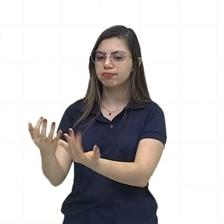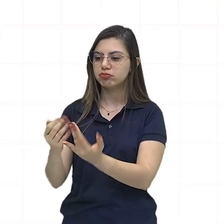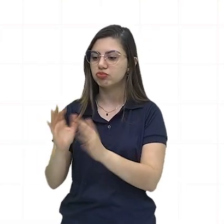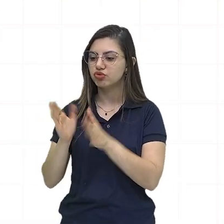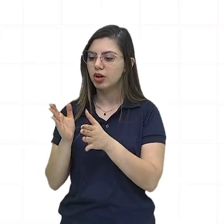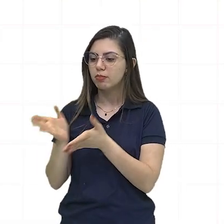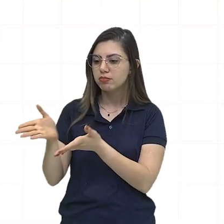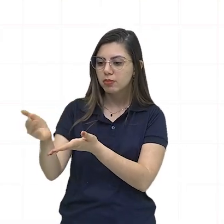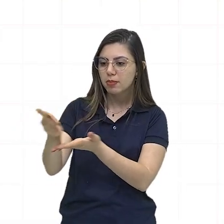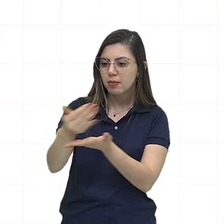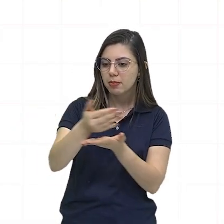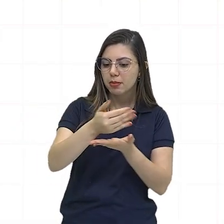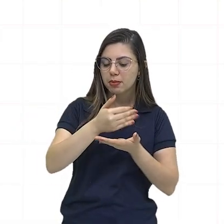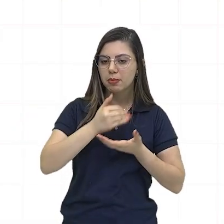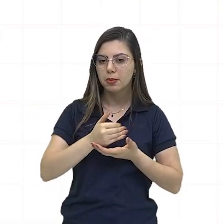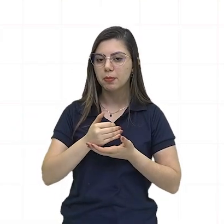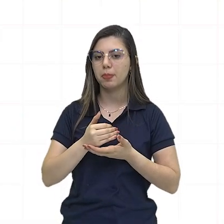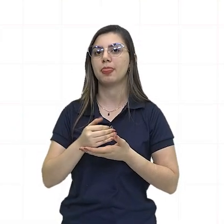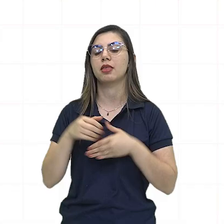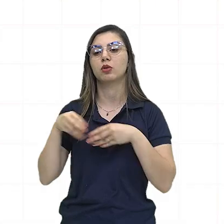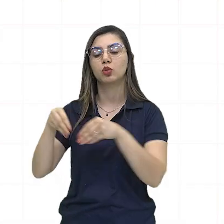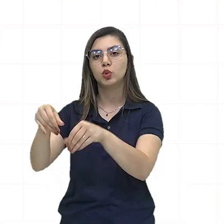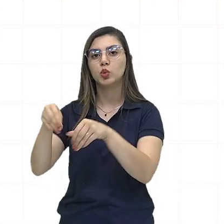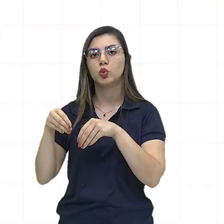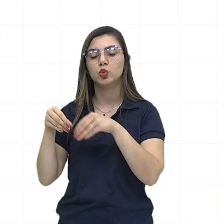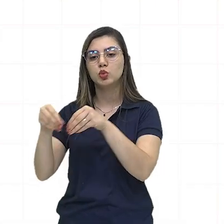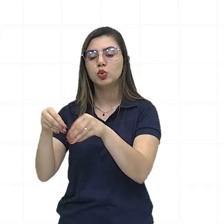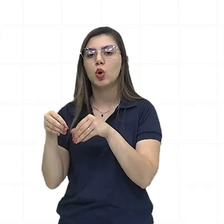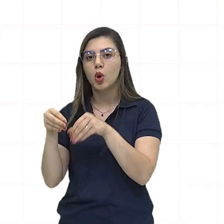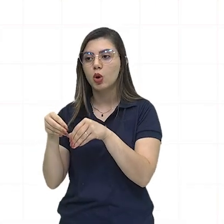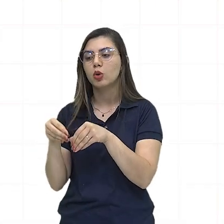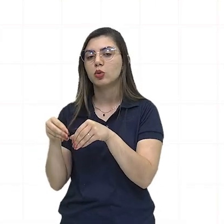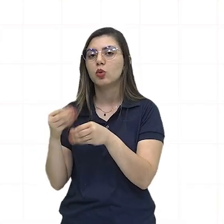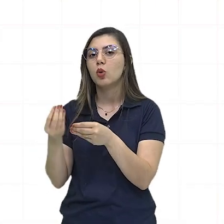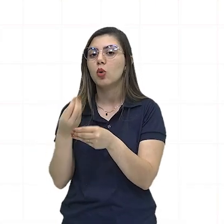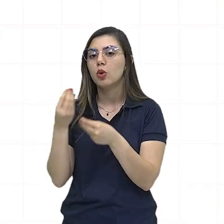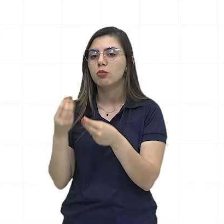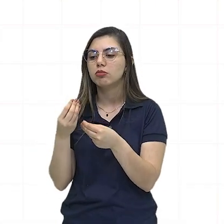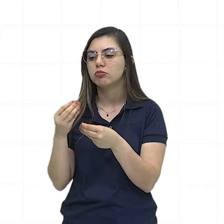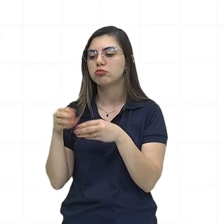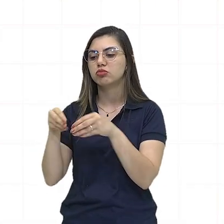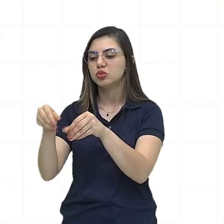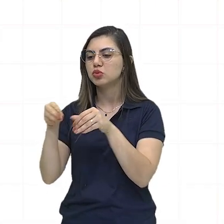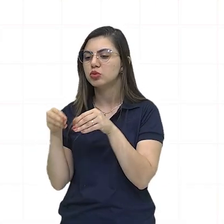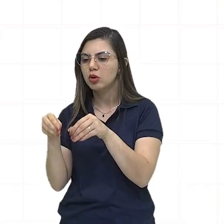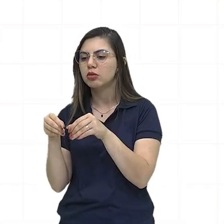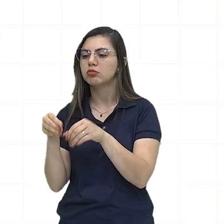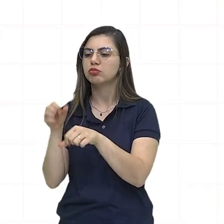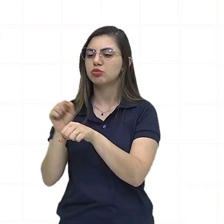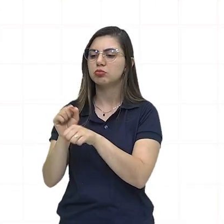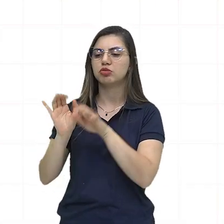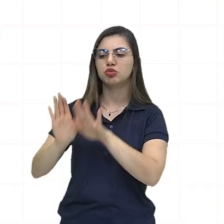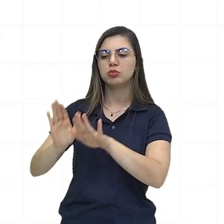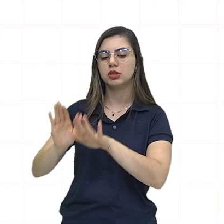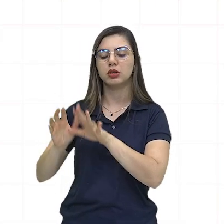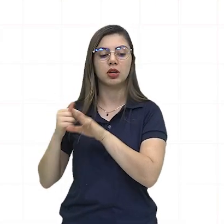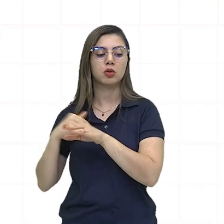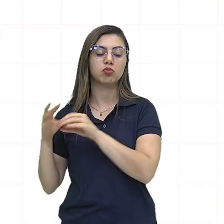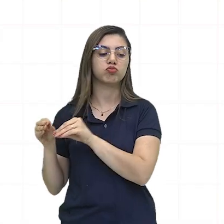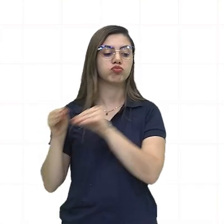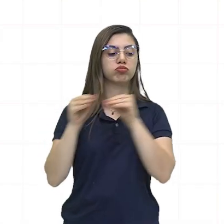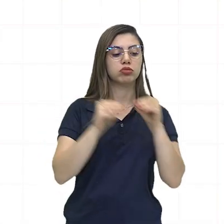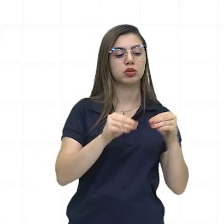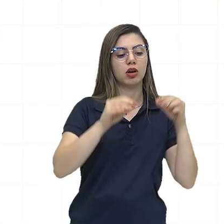antes que o solo ele se esgote, o agricultor ele se desloca para outra área, deixando